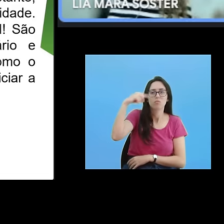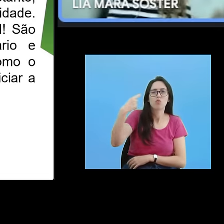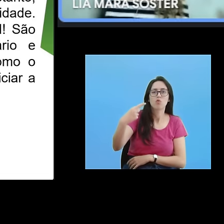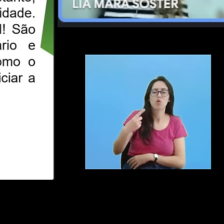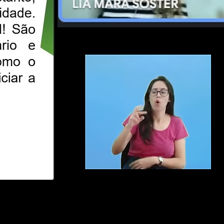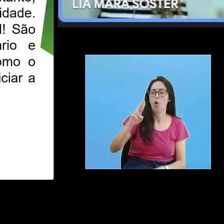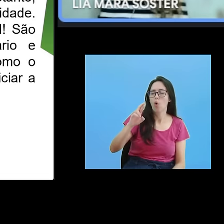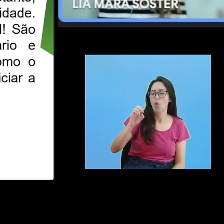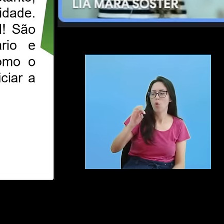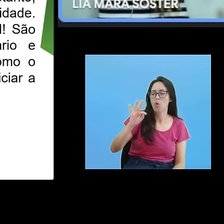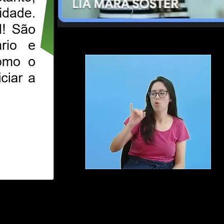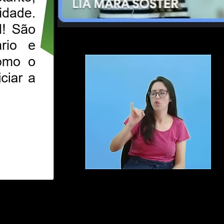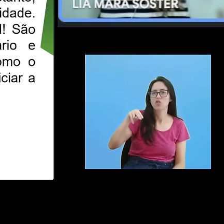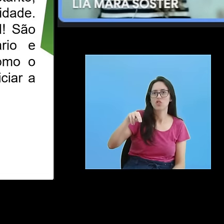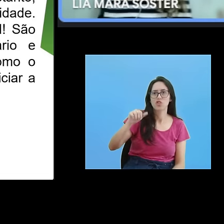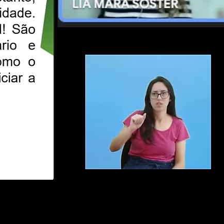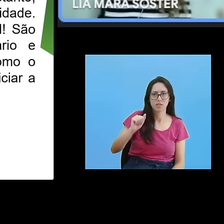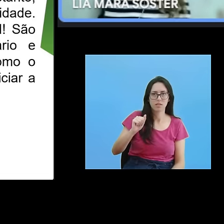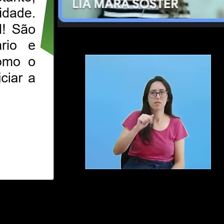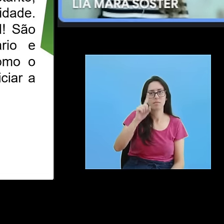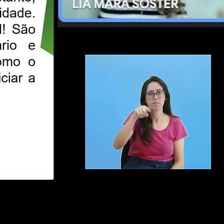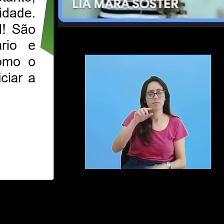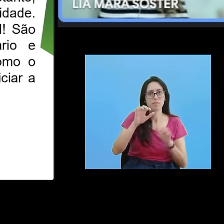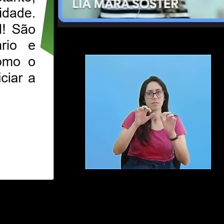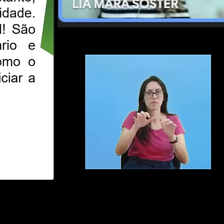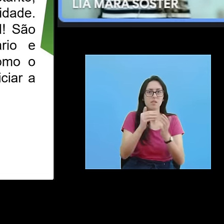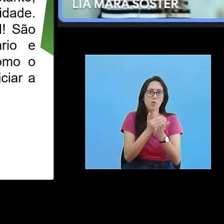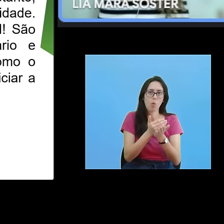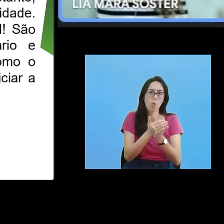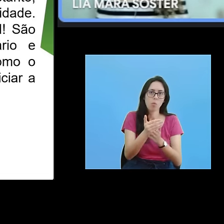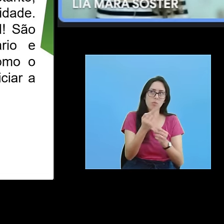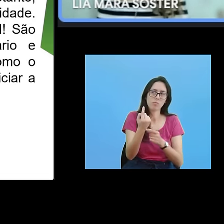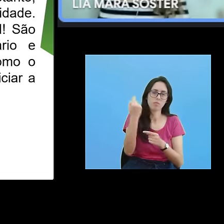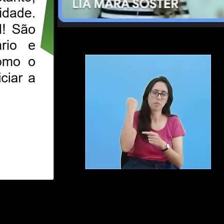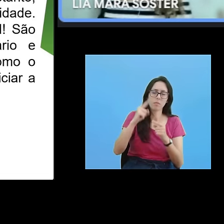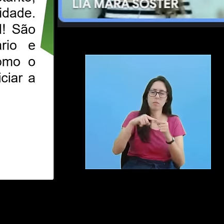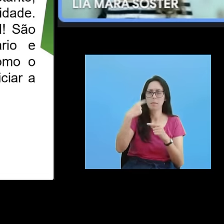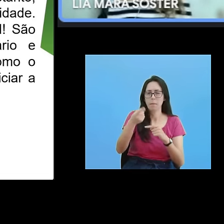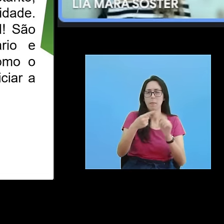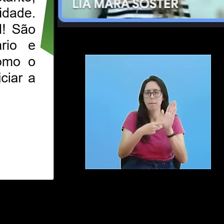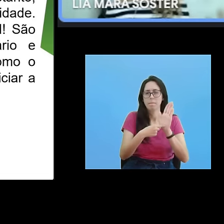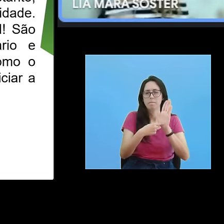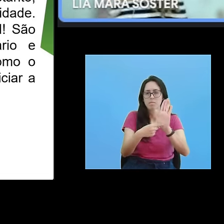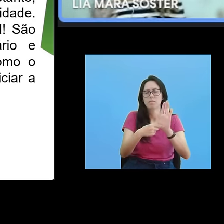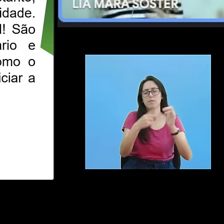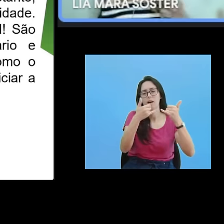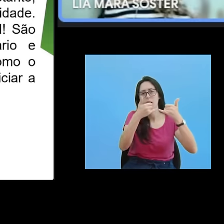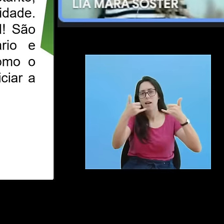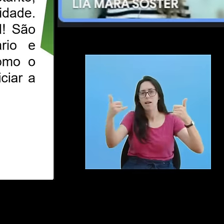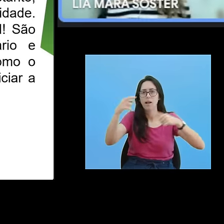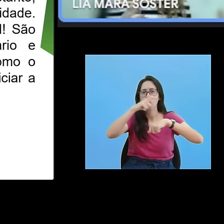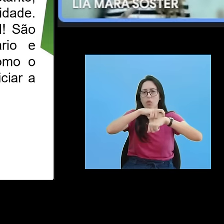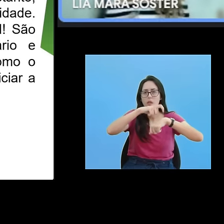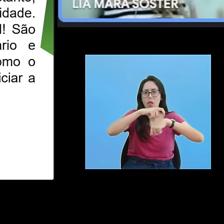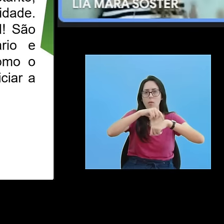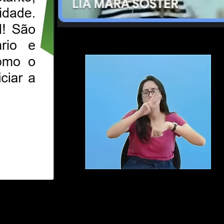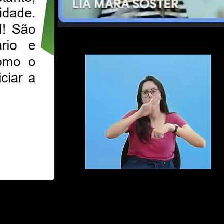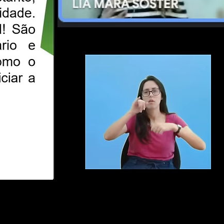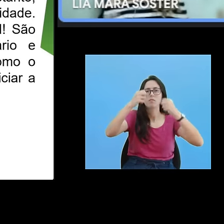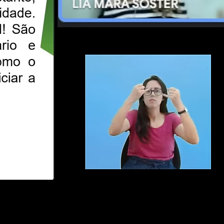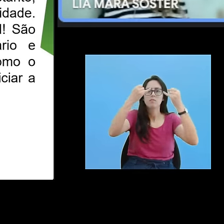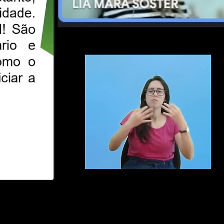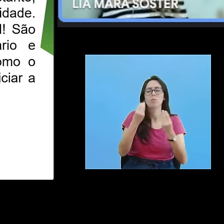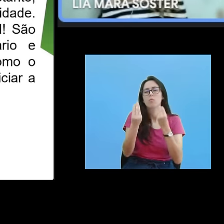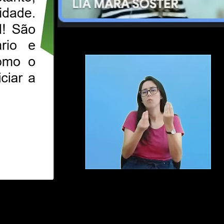oficinas começaram com este enfoque num determinado momento. Logo mais eu vou mostrar então a linha do tempo, que vai explicar um pouquinho quando que